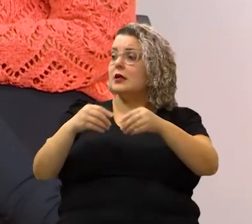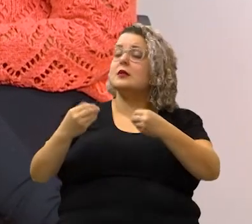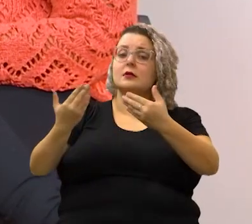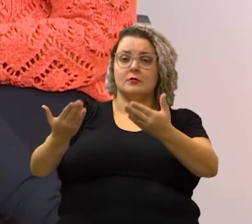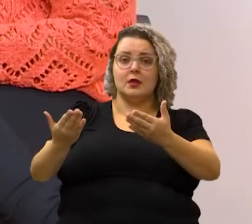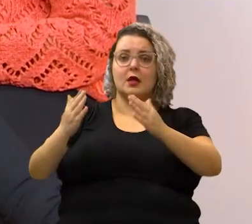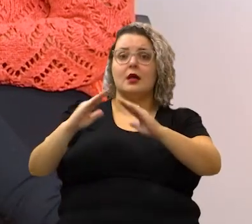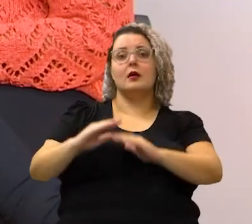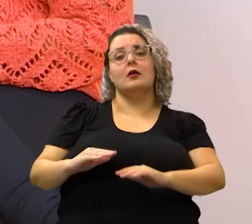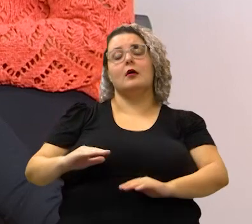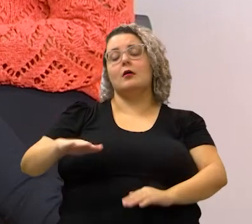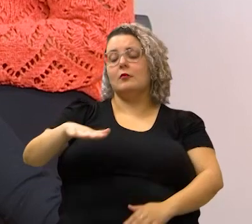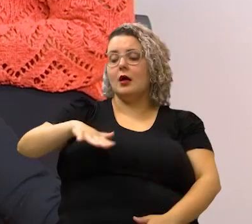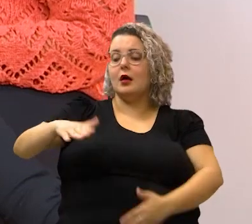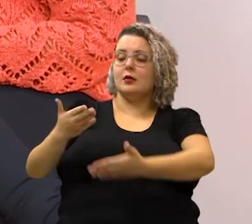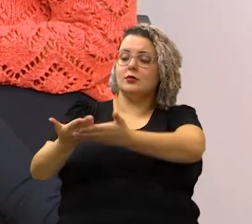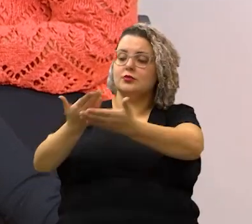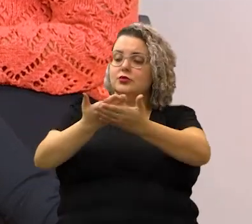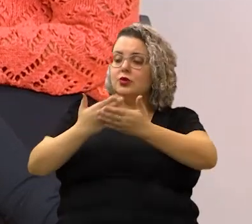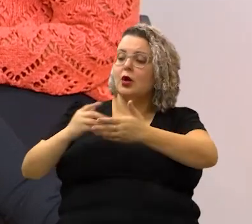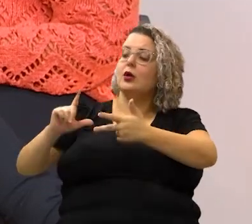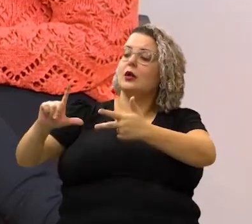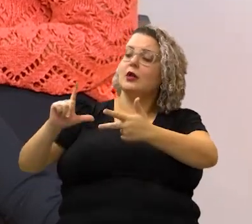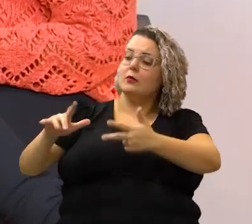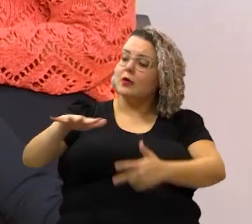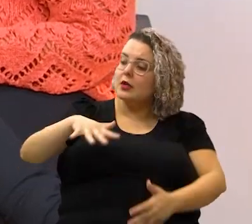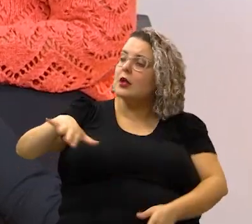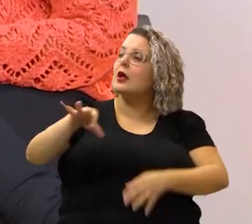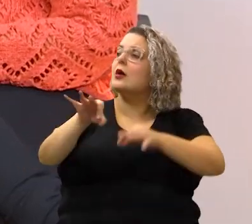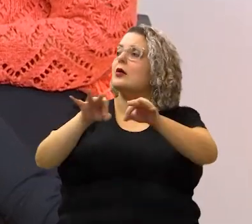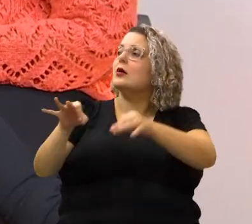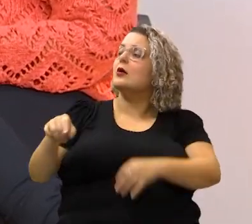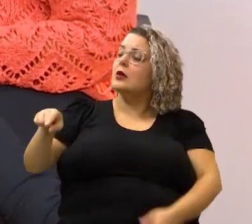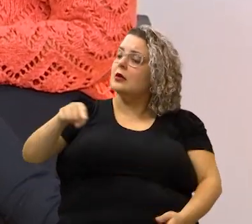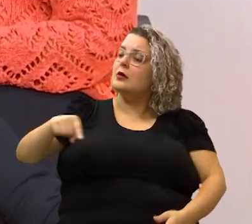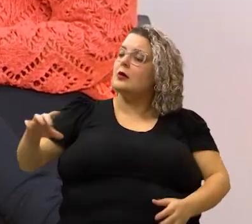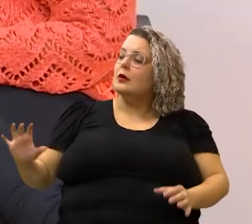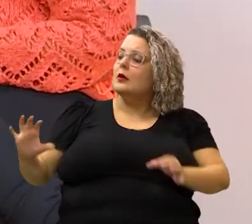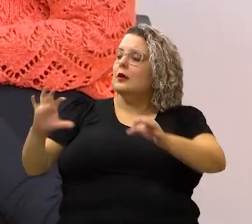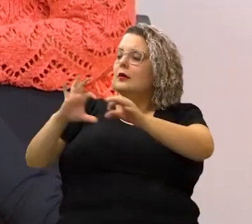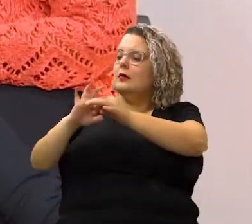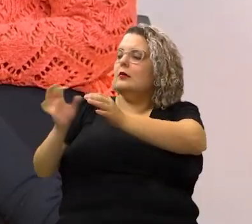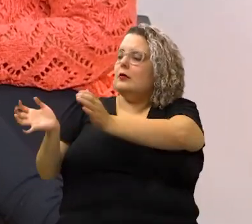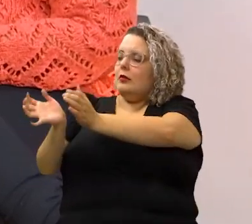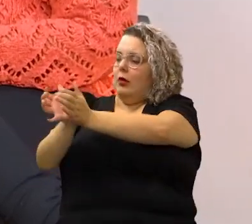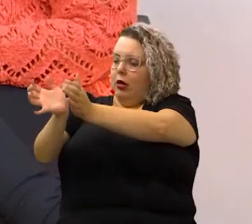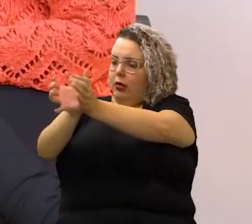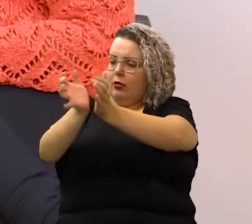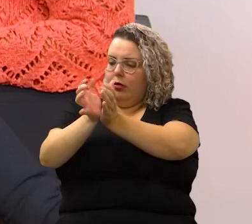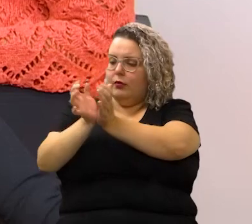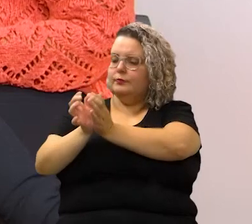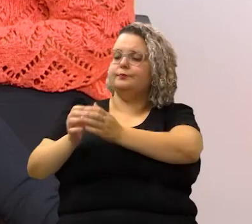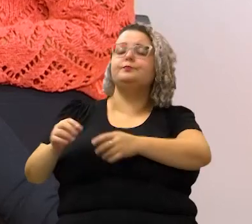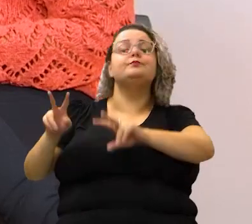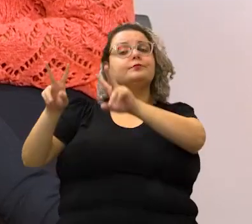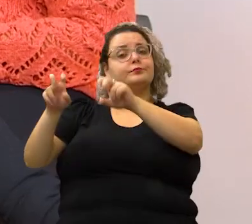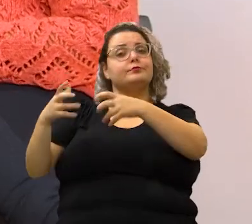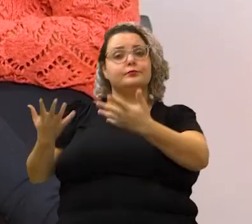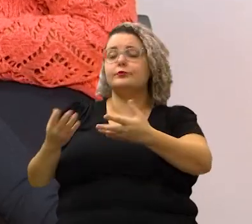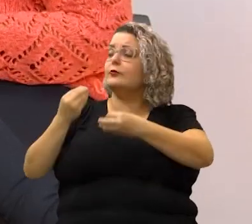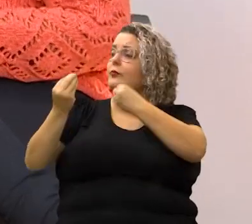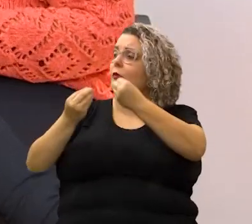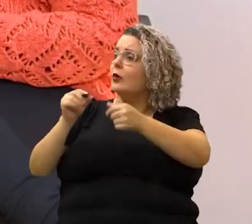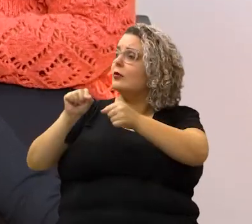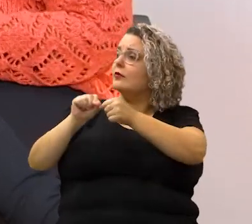tá trazendo Claro a escola do relativo de Campinas que tá nessa organização e vocês uniram várias comissões em torno desse tema